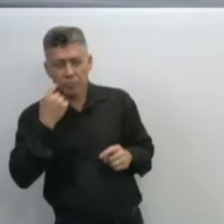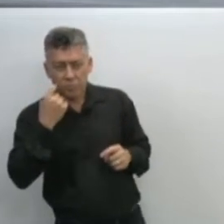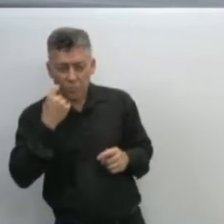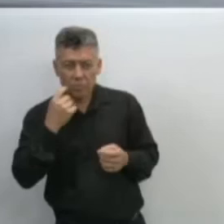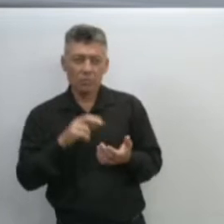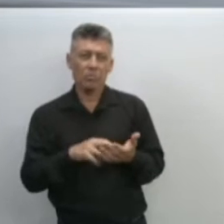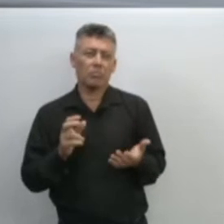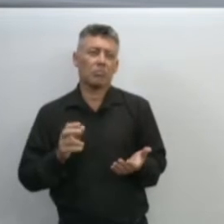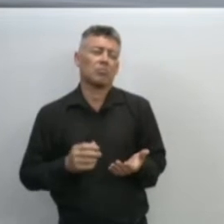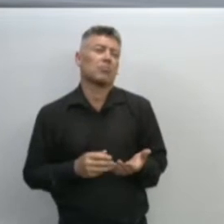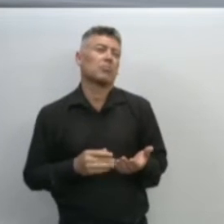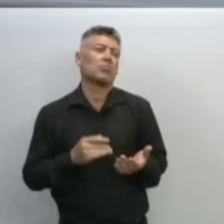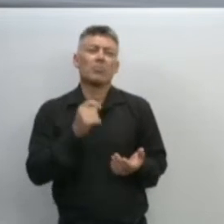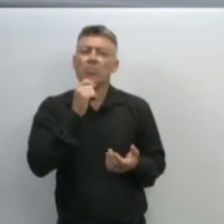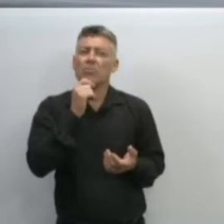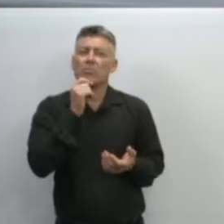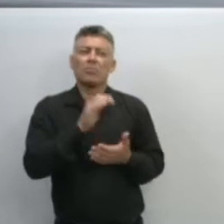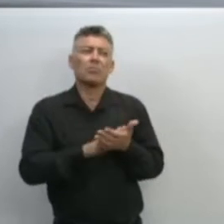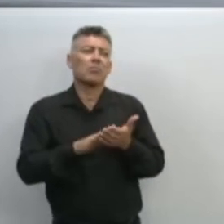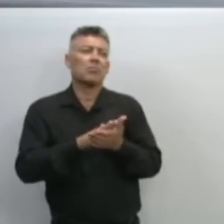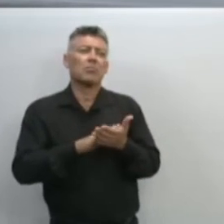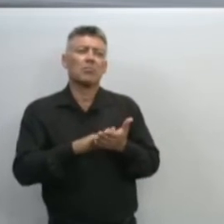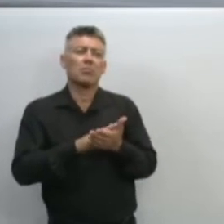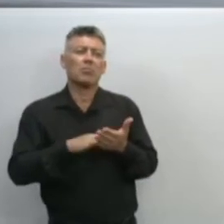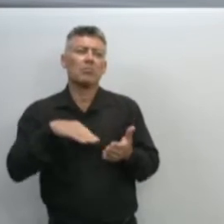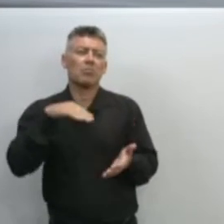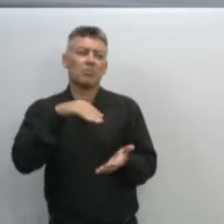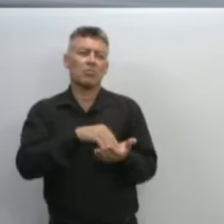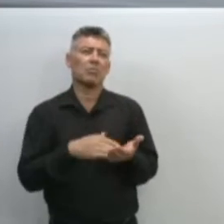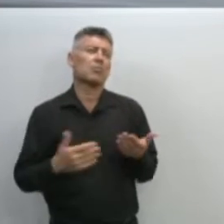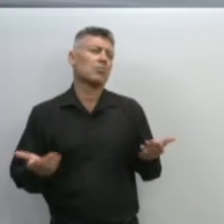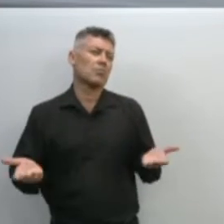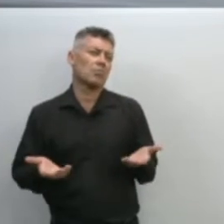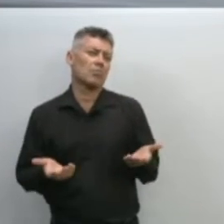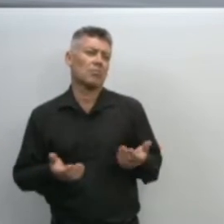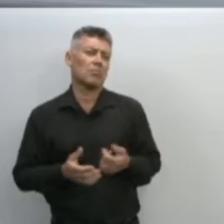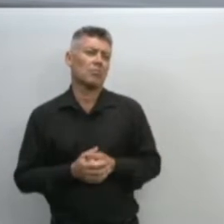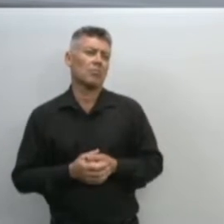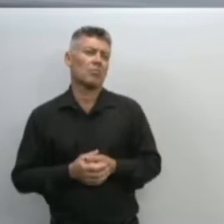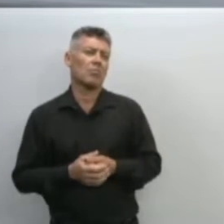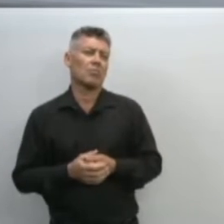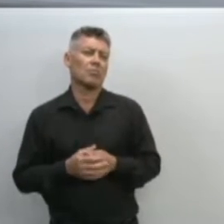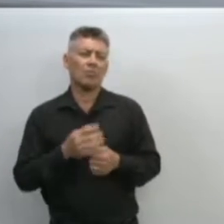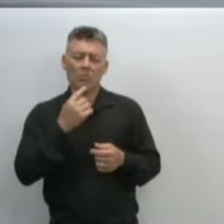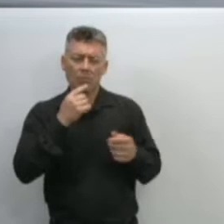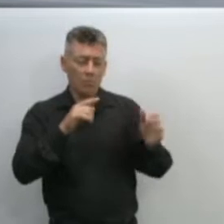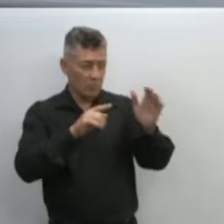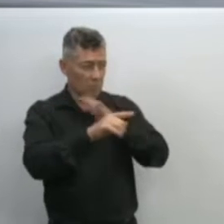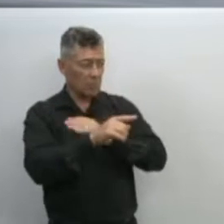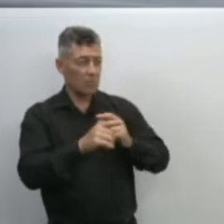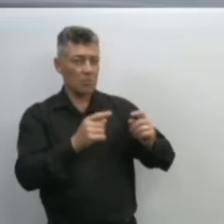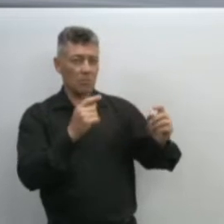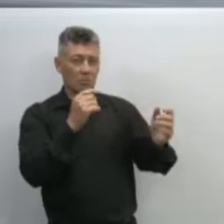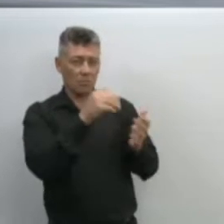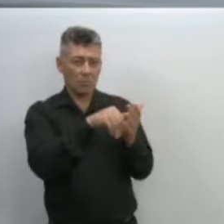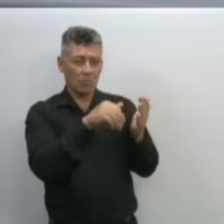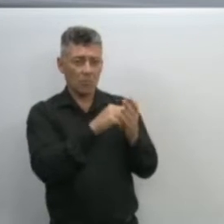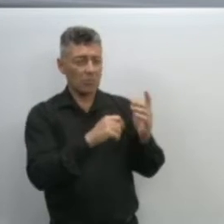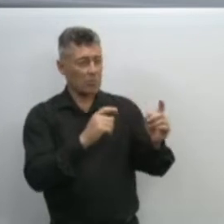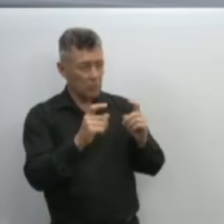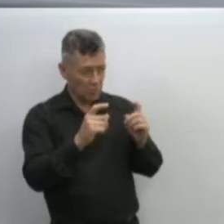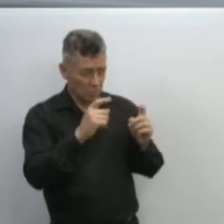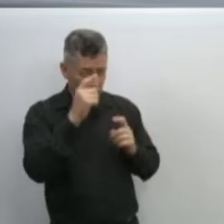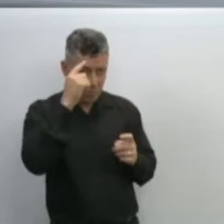manhã ainda não sentaram até o dia de hoje com a secretária da Paz, secretária da Alane Bandeira, para poder